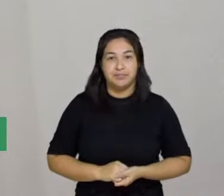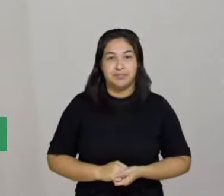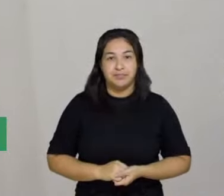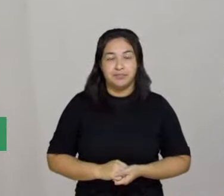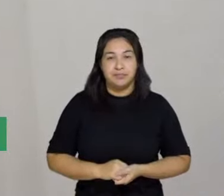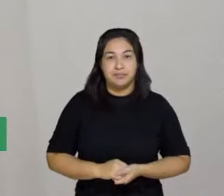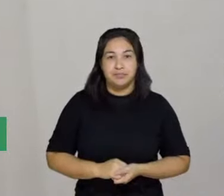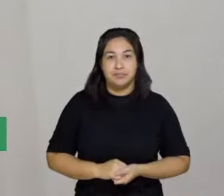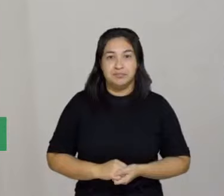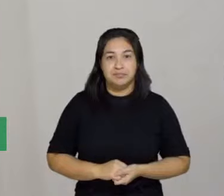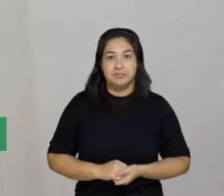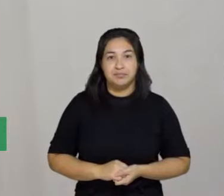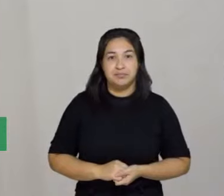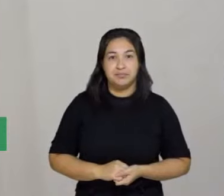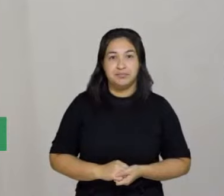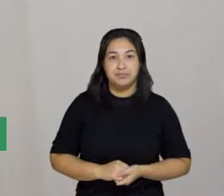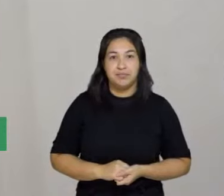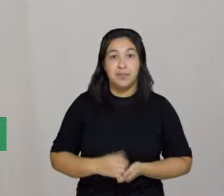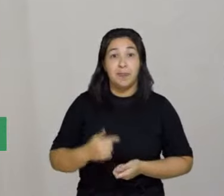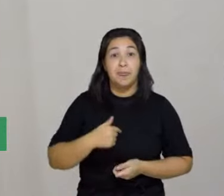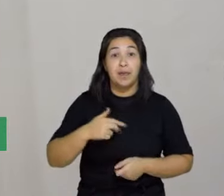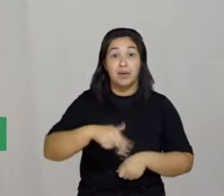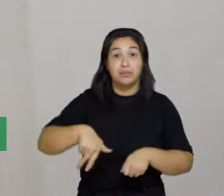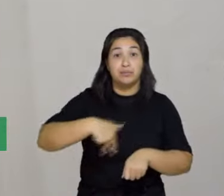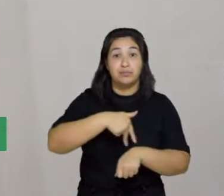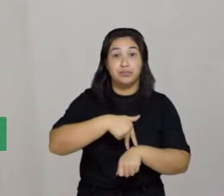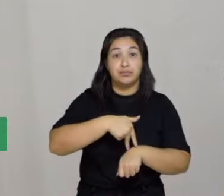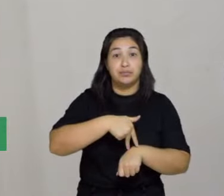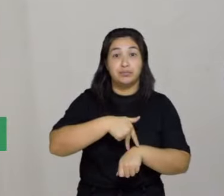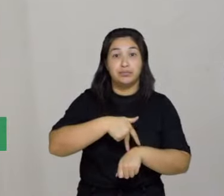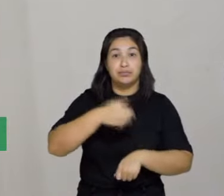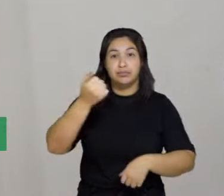aqui manifestar, inicialmente,